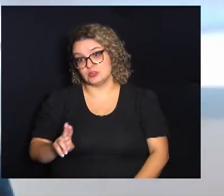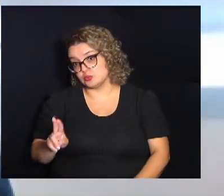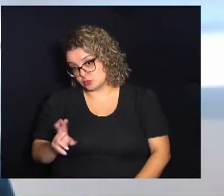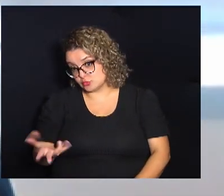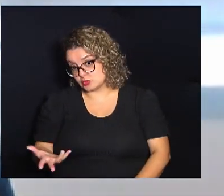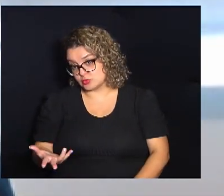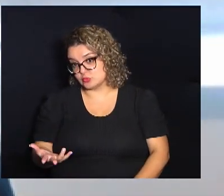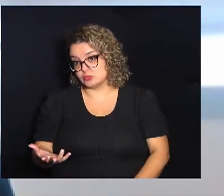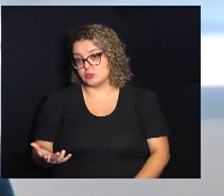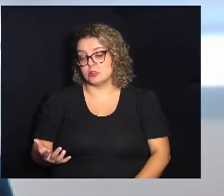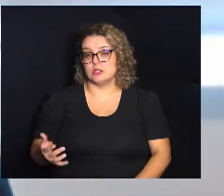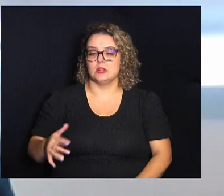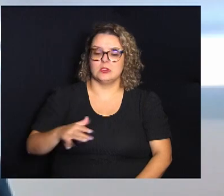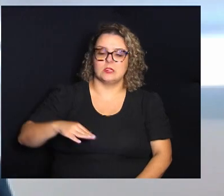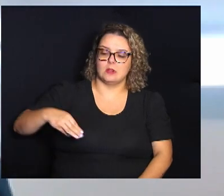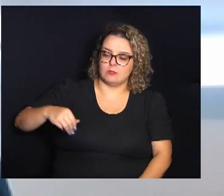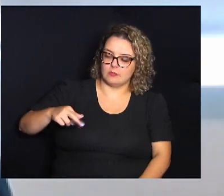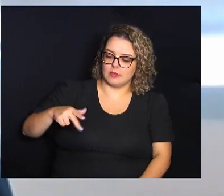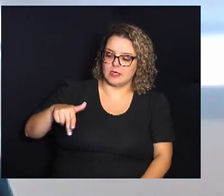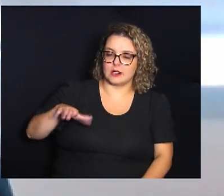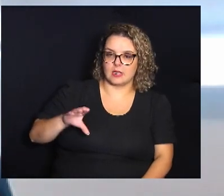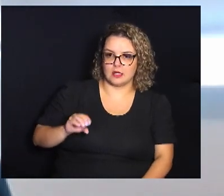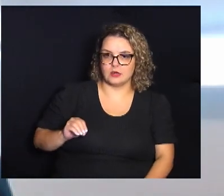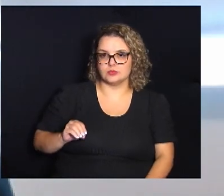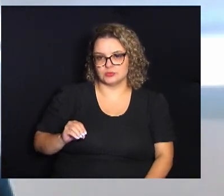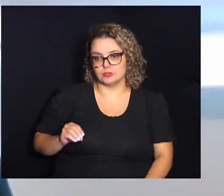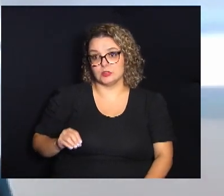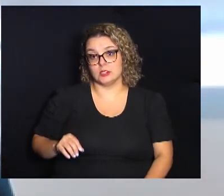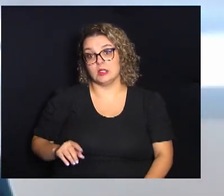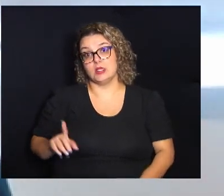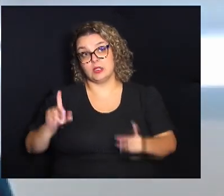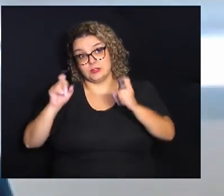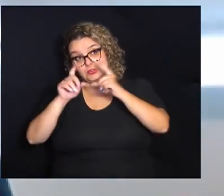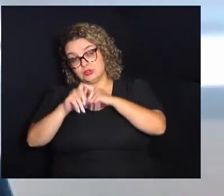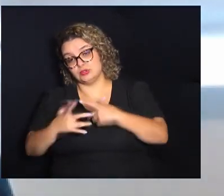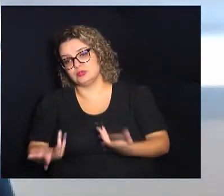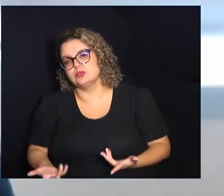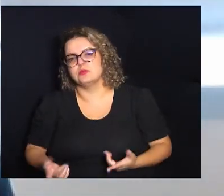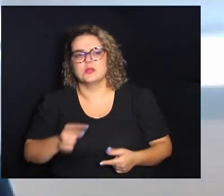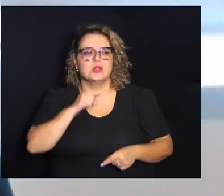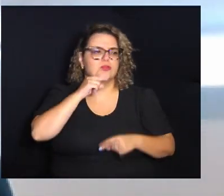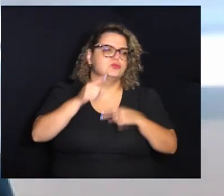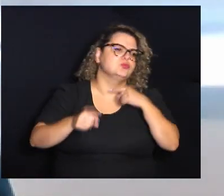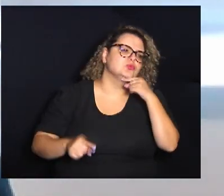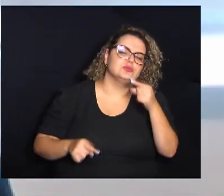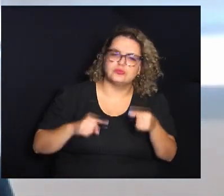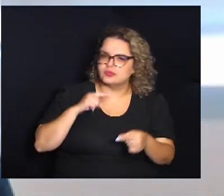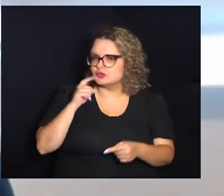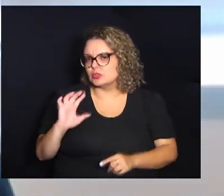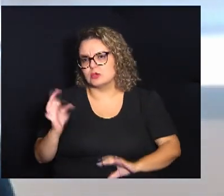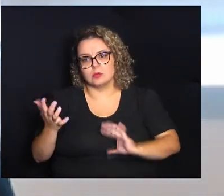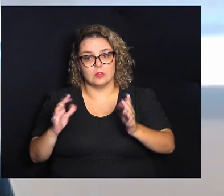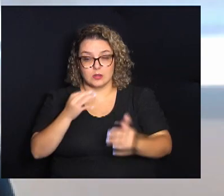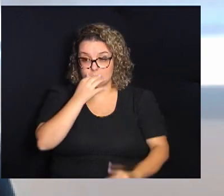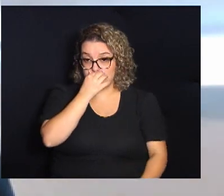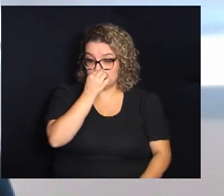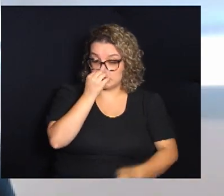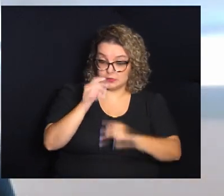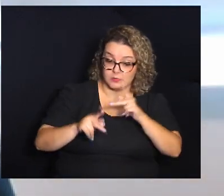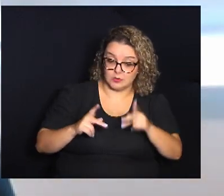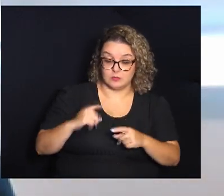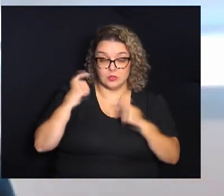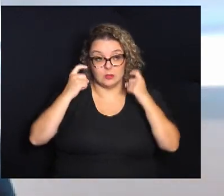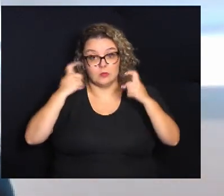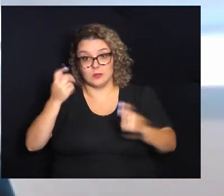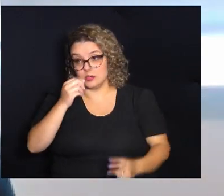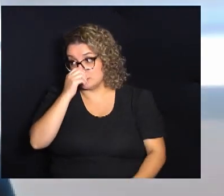esse mercado, ela é um pouco tortuosa justamente por isso. Muitas dúvidas vão surgir, a população fica receosa, ai meu Deus, todo